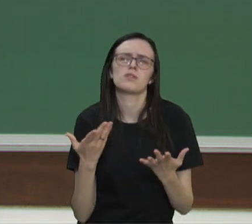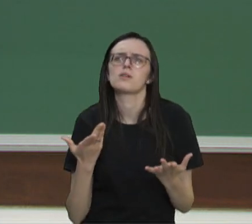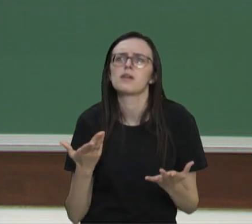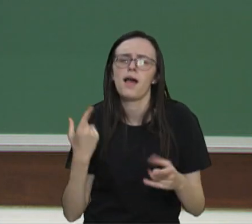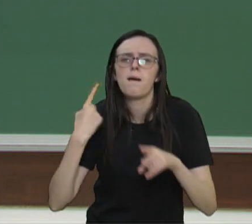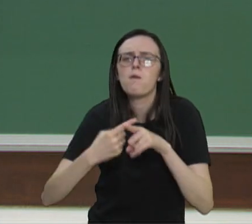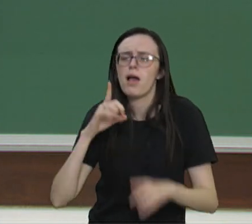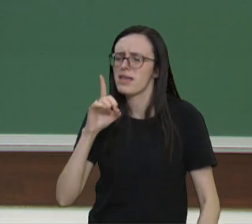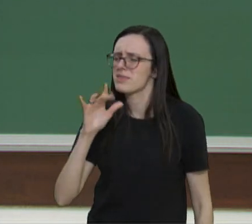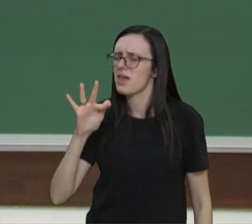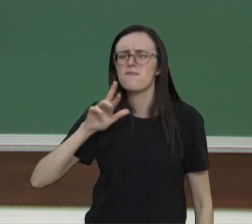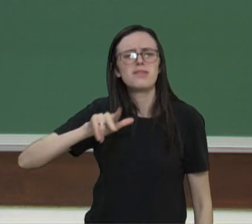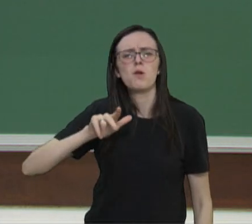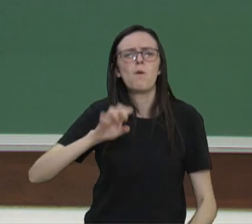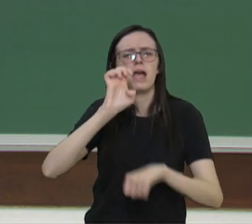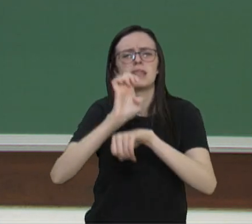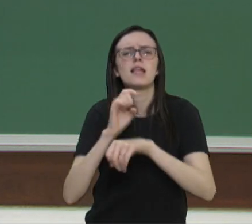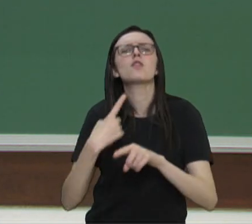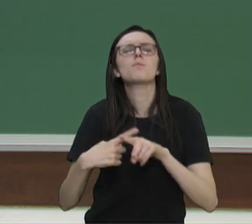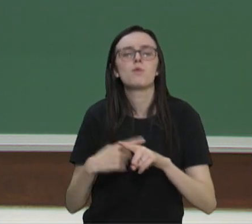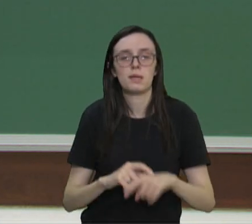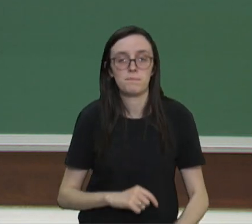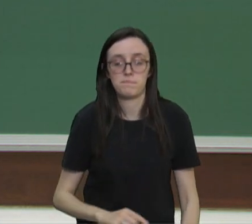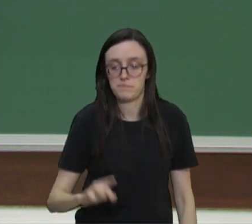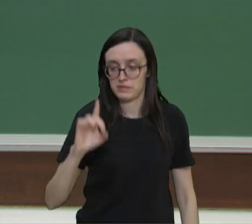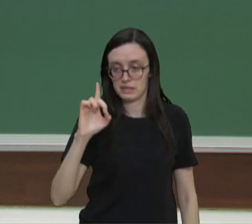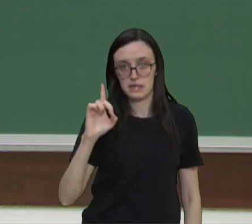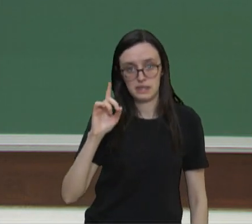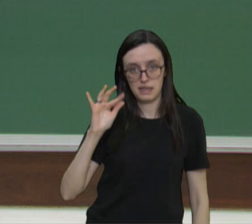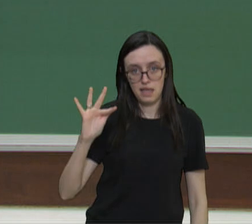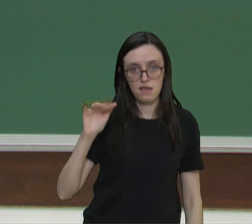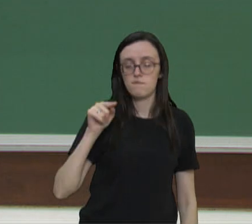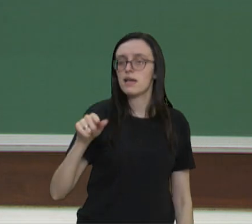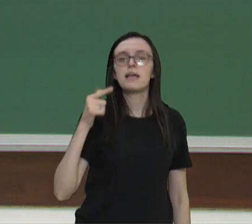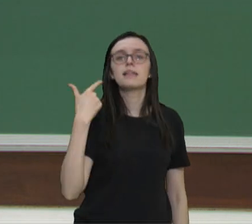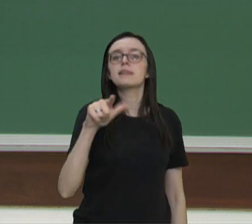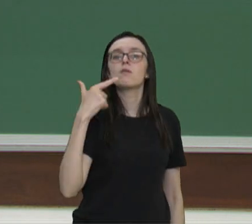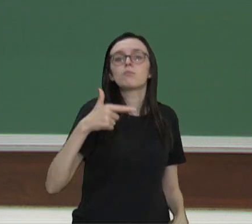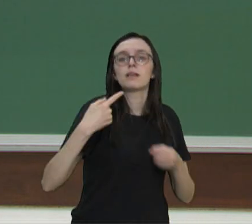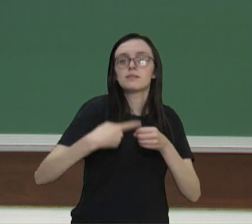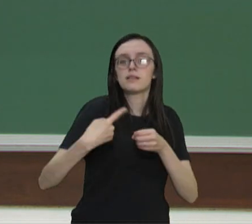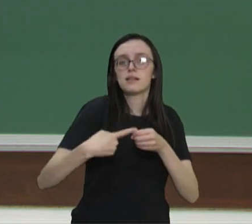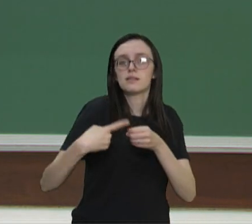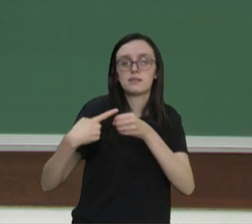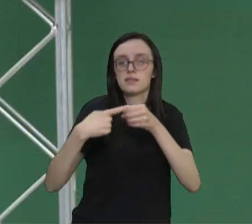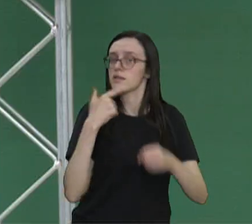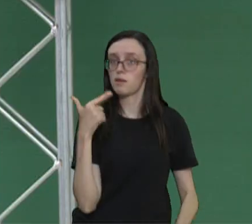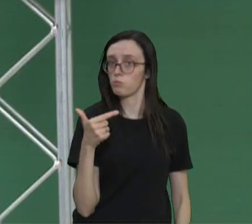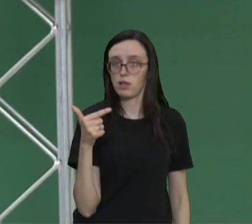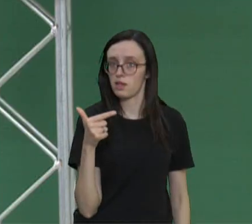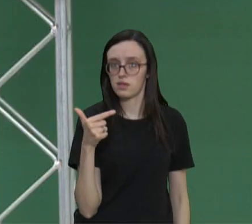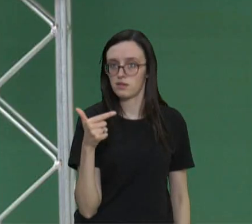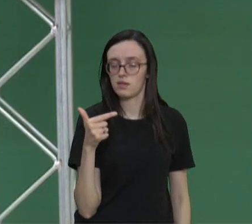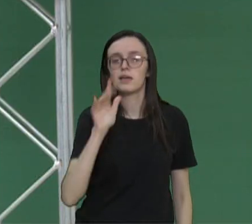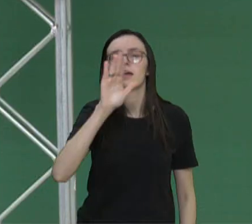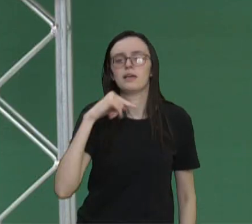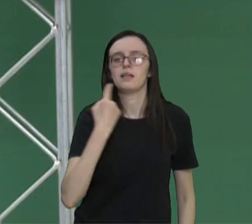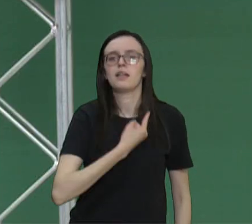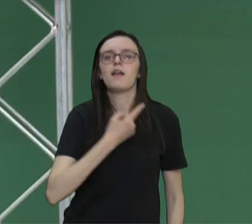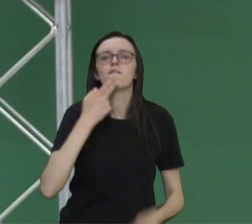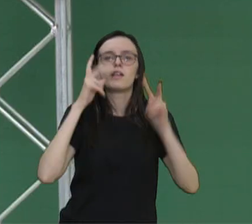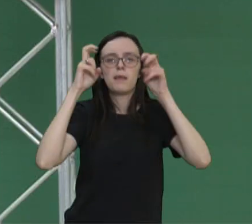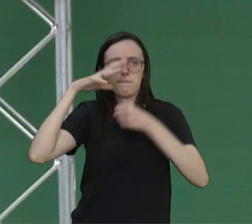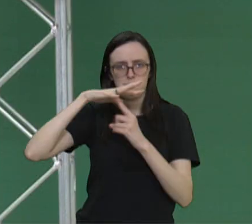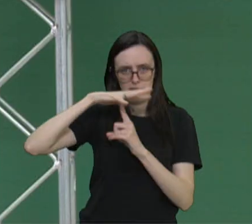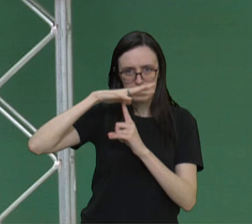o Distrito Federal não é um estado? Porque o Distrito Federal, ele não tem municípios. Lembra lá, quando nós falamos do